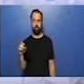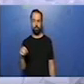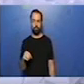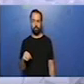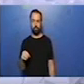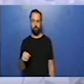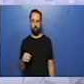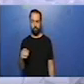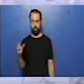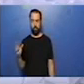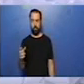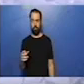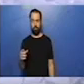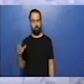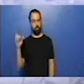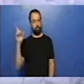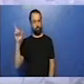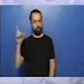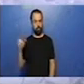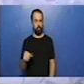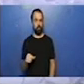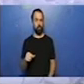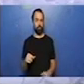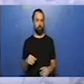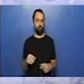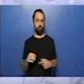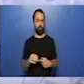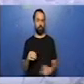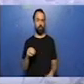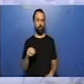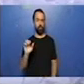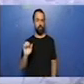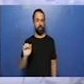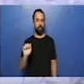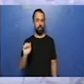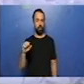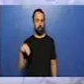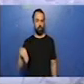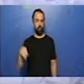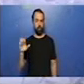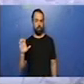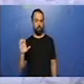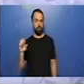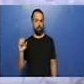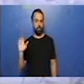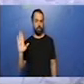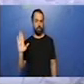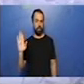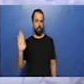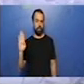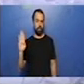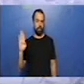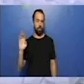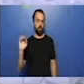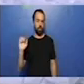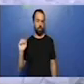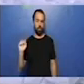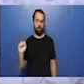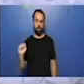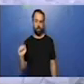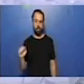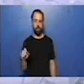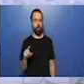risópodes, são seres como exemplo a ameba. Aqui uma figura, uma ilustração, onde tem